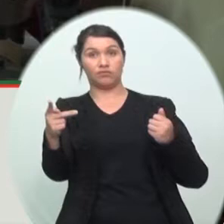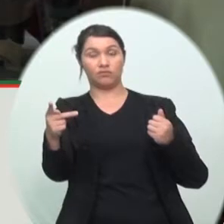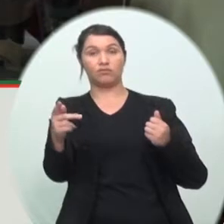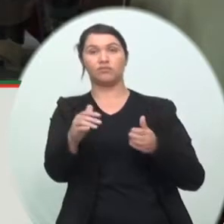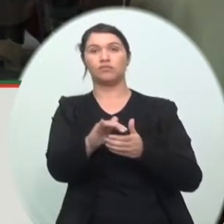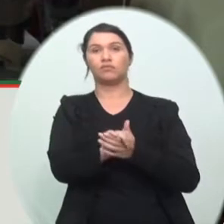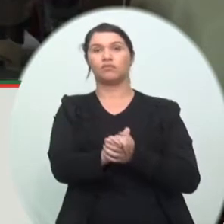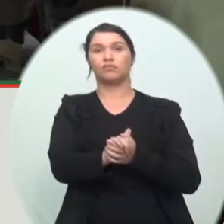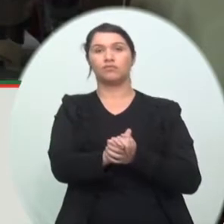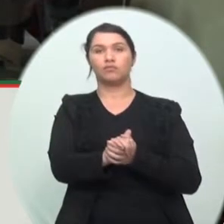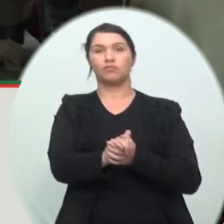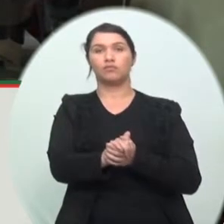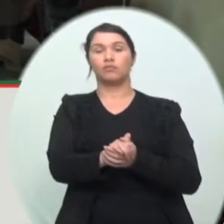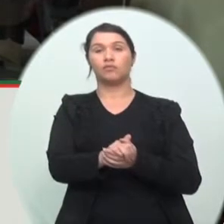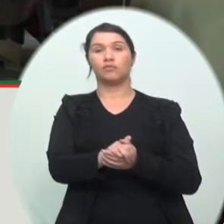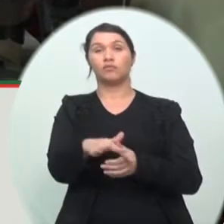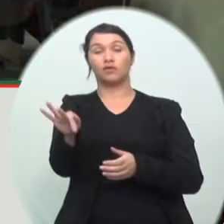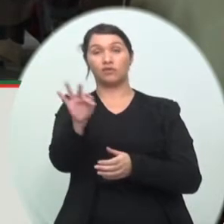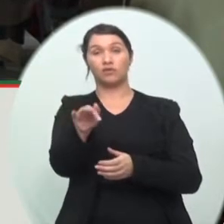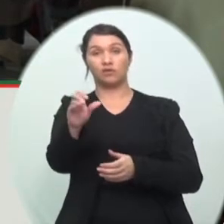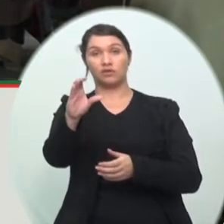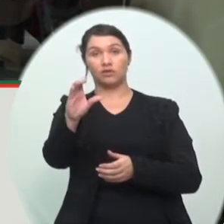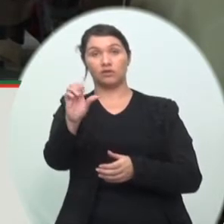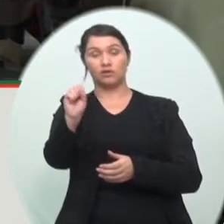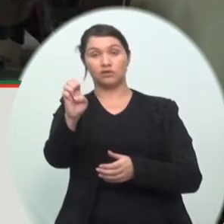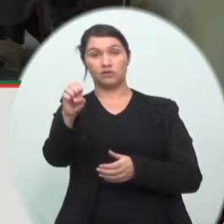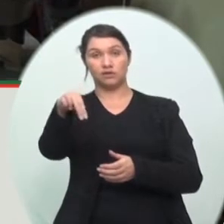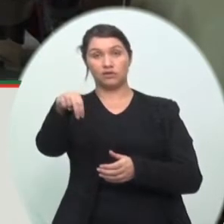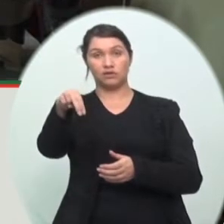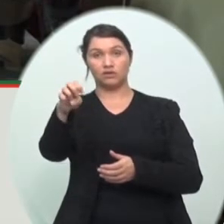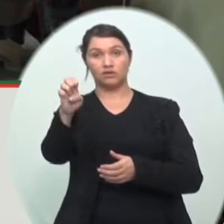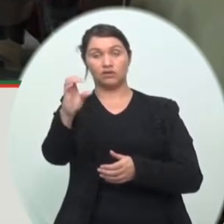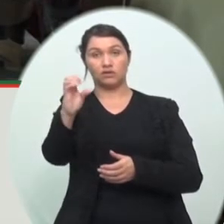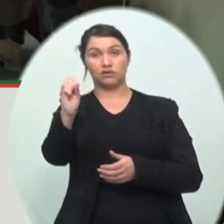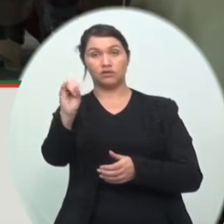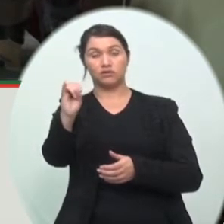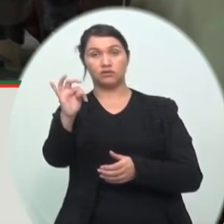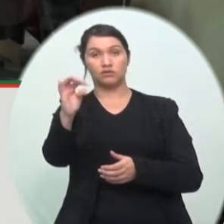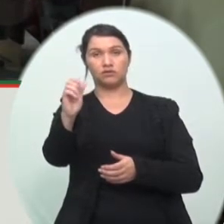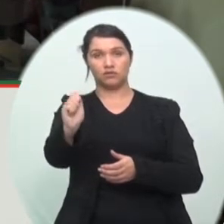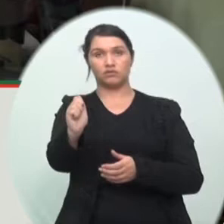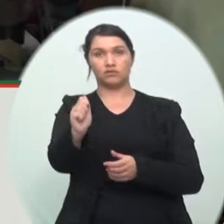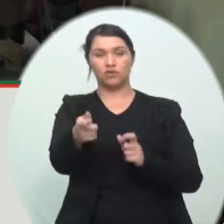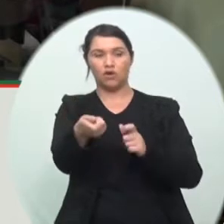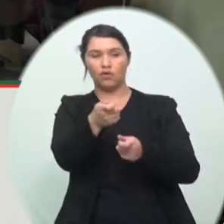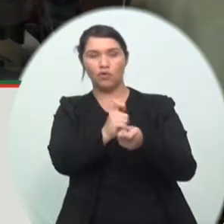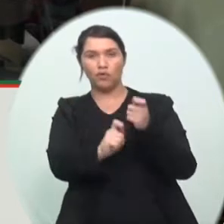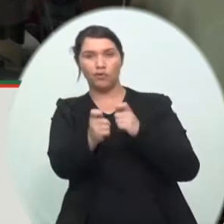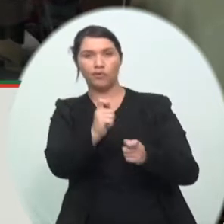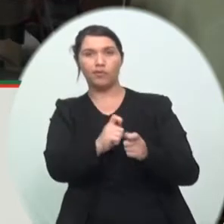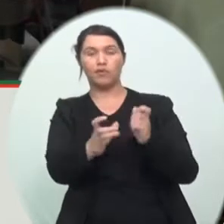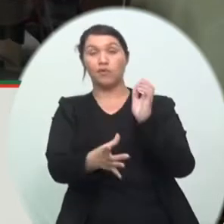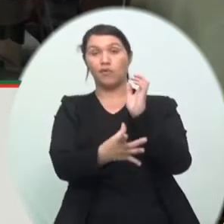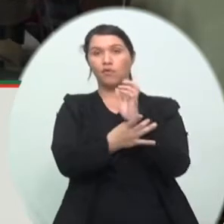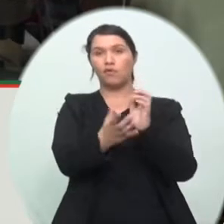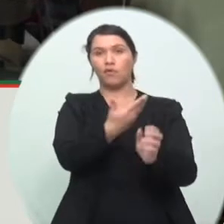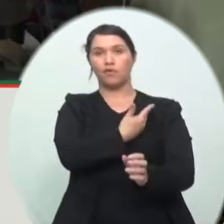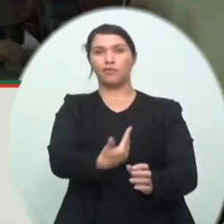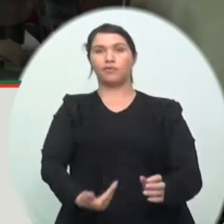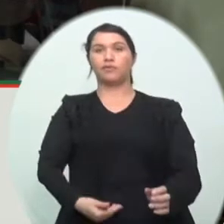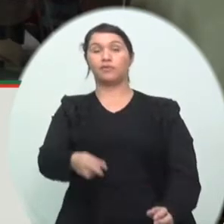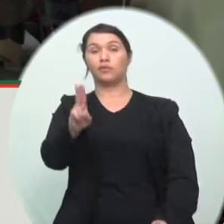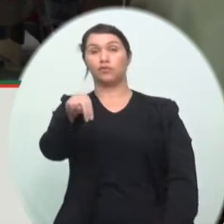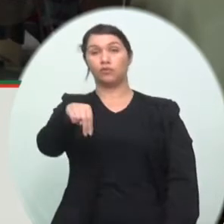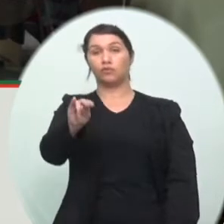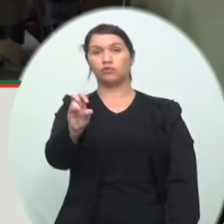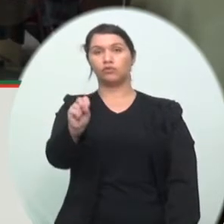Faculdade Cenecista de Joinville em Administração de Segurança Pública pela PM, Unisul,